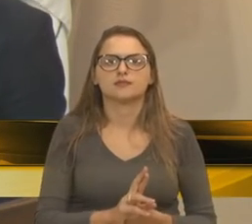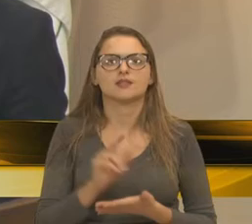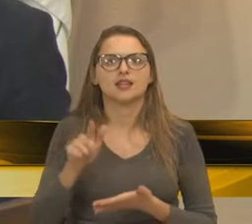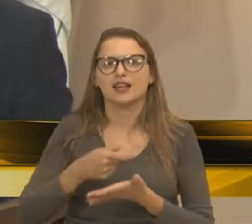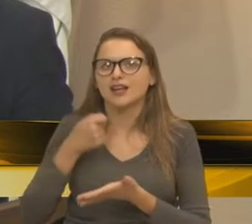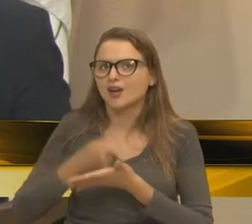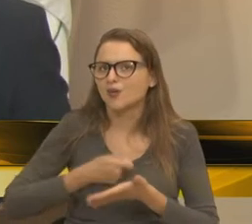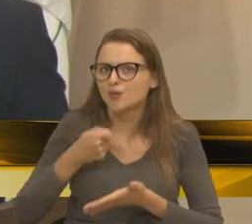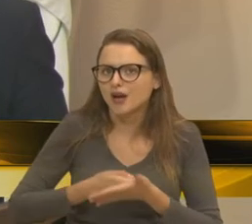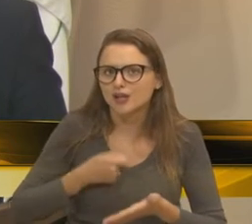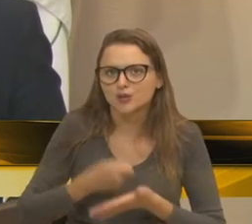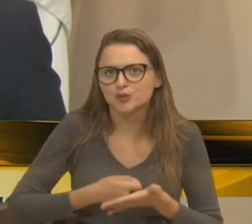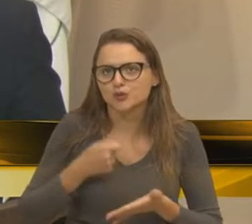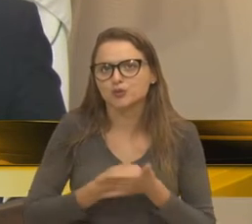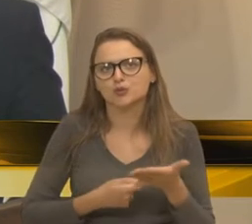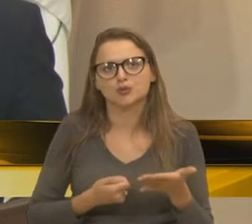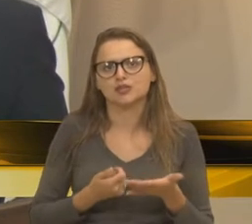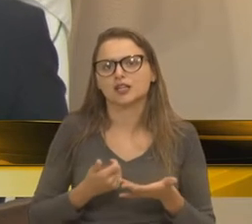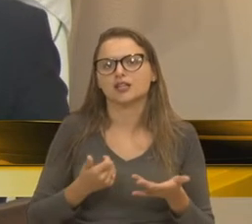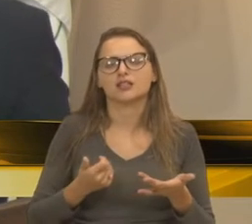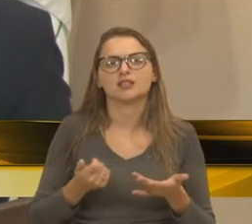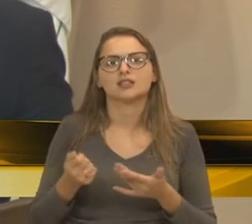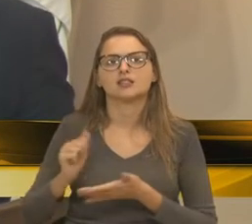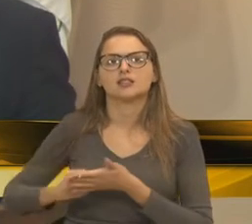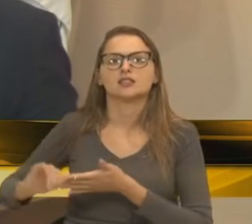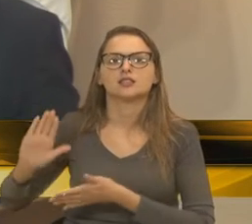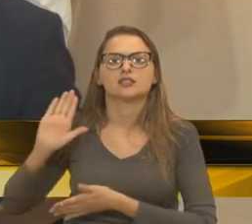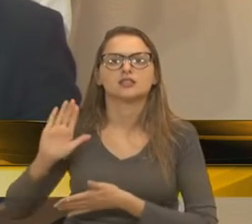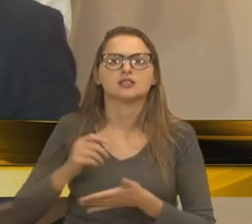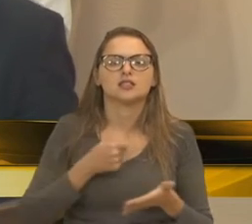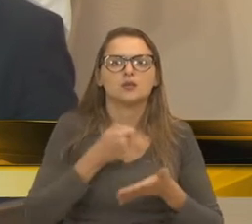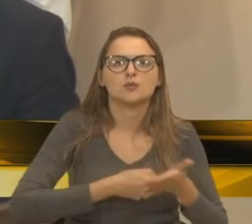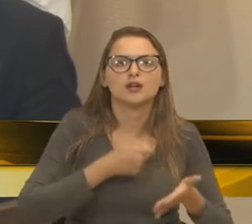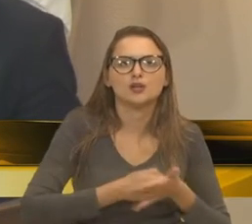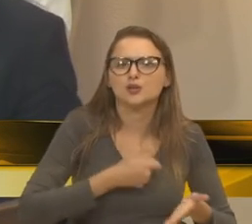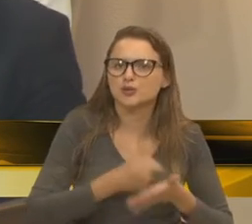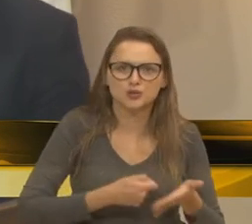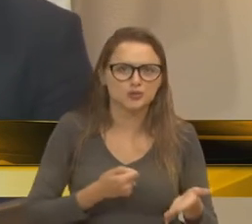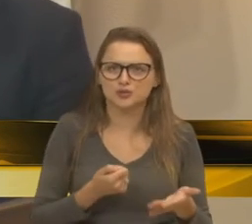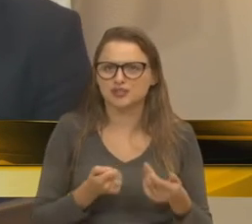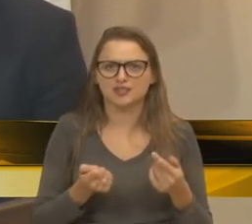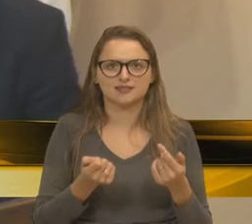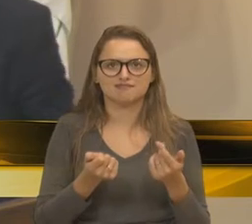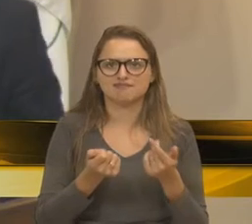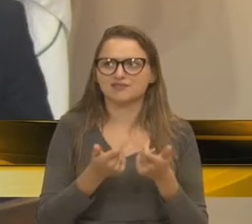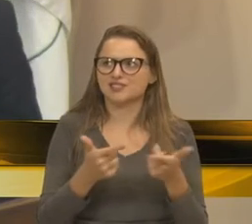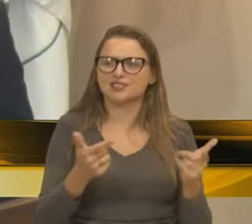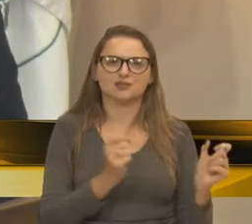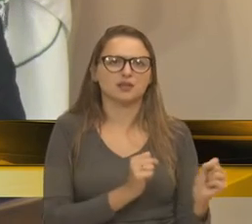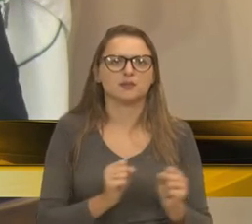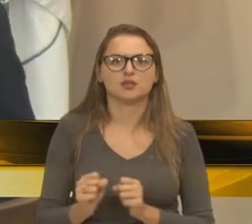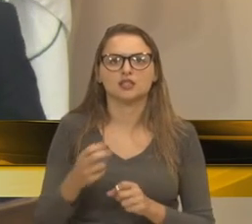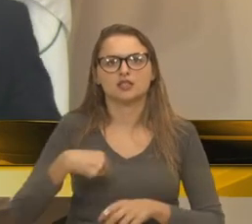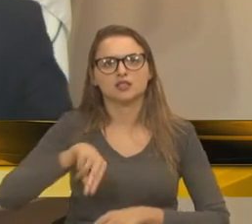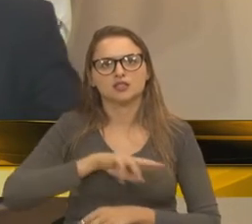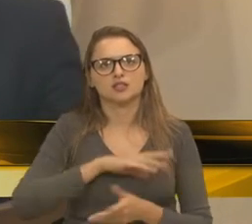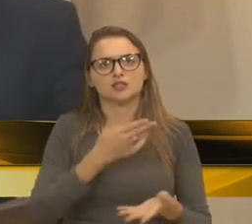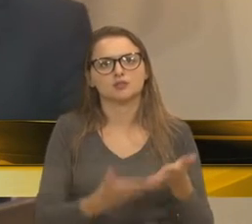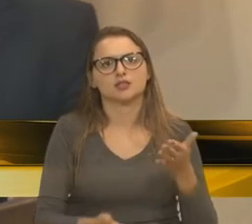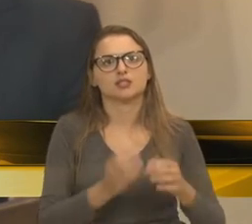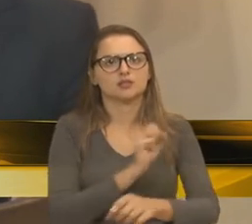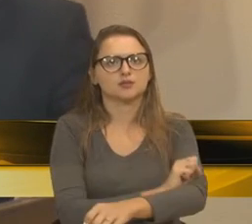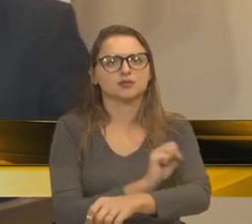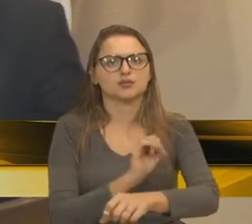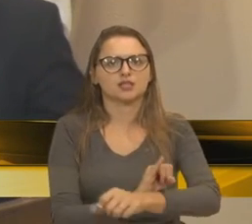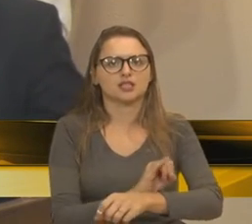luta em glória, às vezes, tu lutar contra pessoas poderosas. Permite uma parte, vereador. É uma luta em glória. Então, olha, nós perdemos o Senai José Gazola.